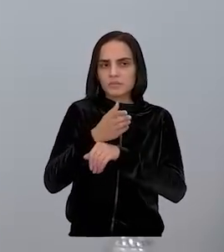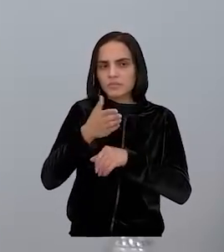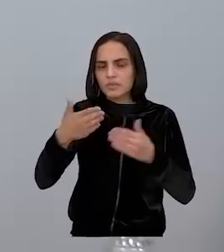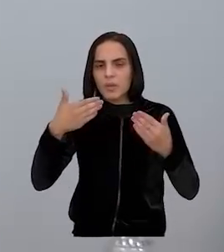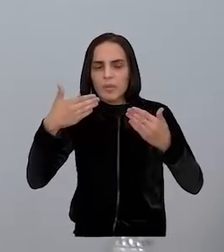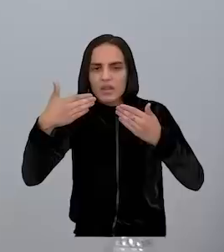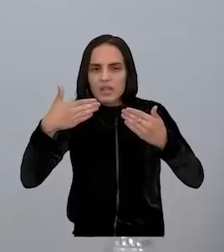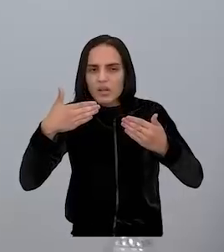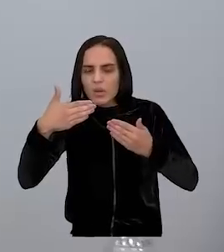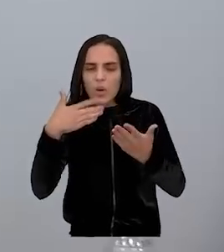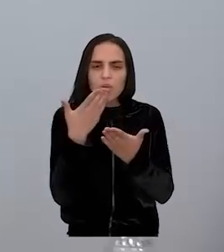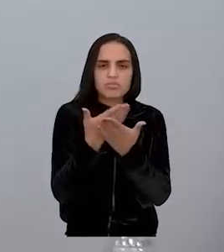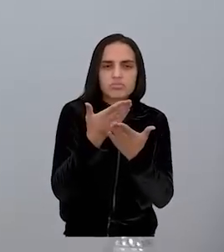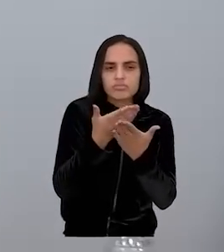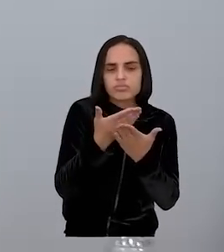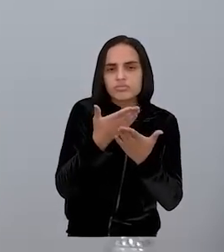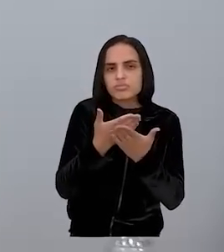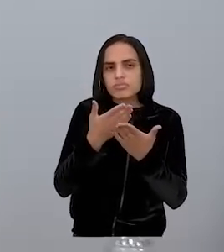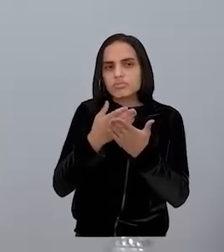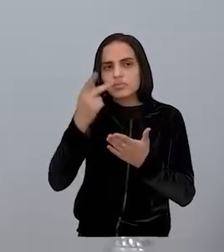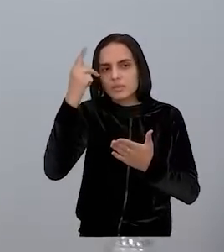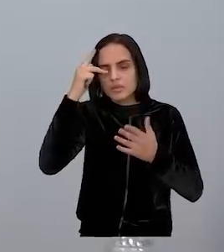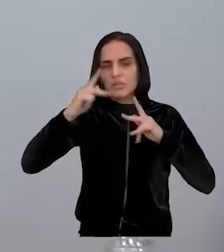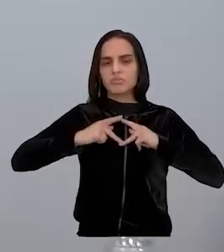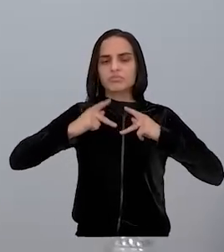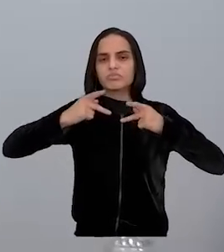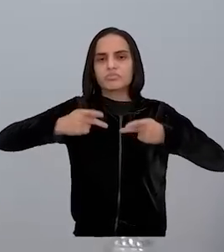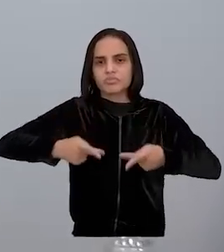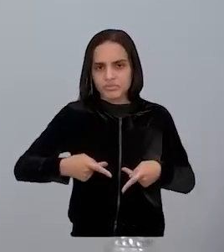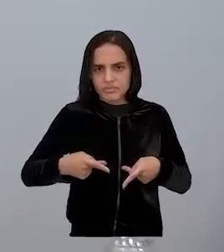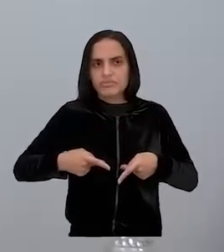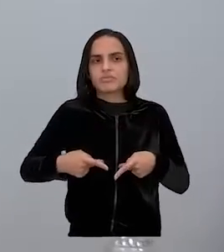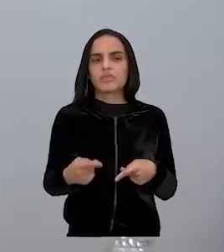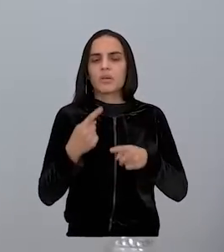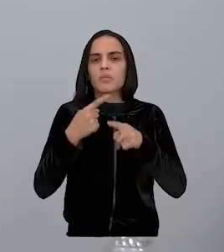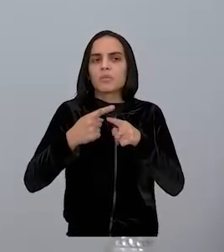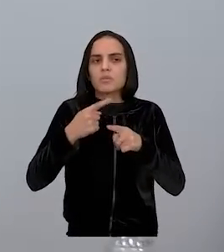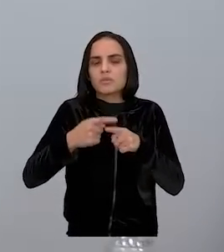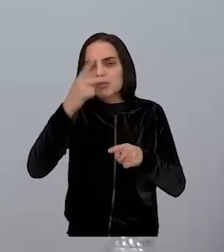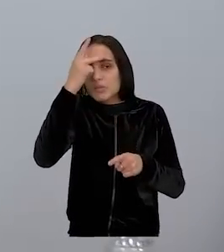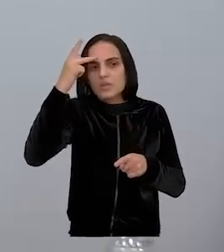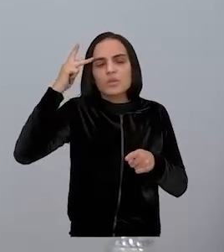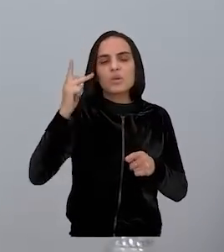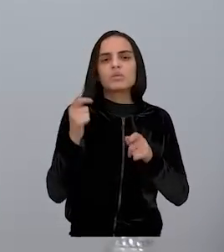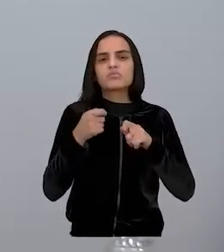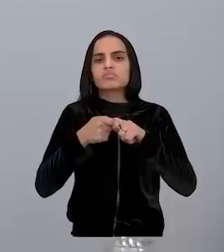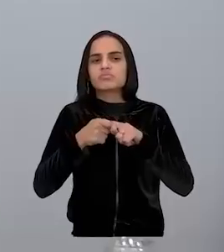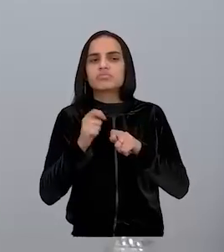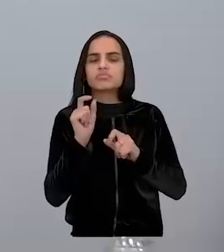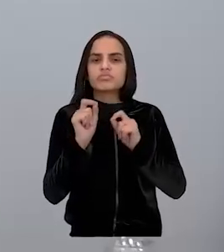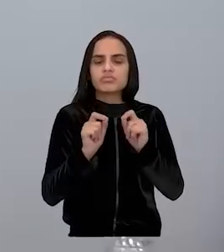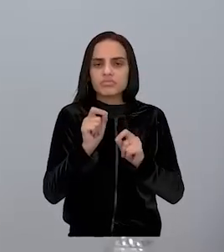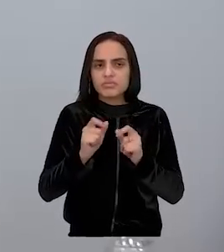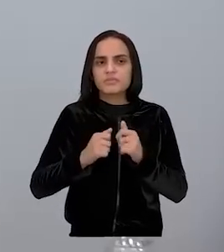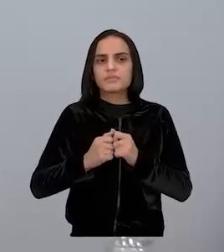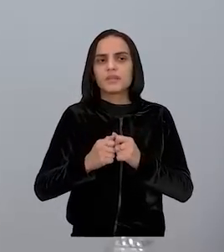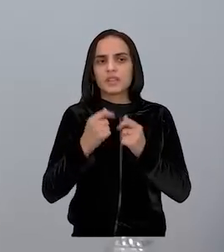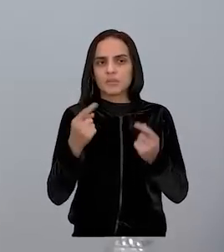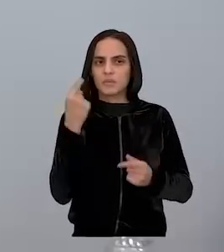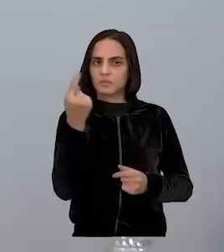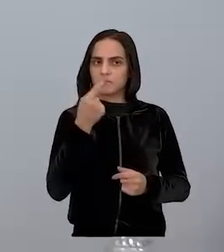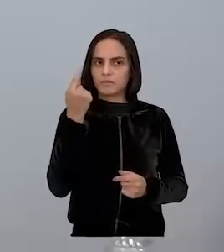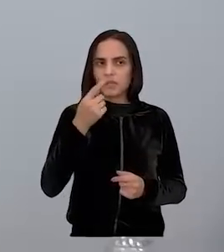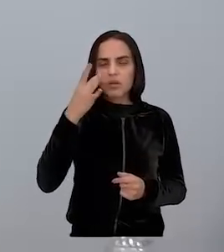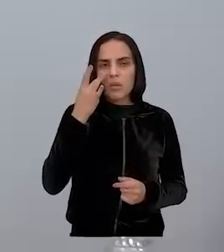ali o pensamento humano, o porquê que as pessoas agem assim, né, de determinada forma. Então, é bem importante a gente observar o